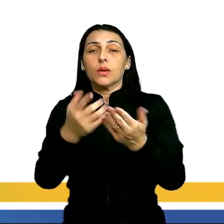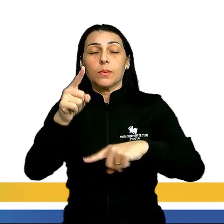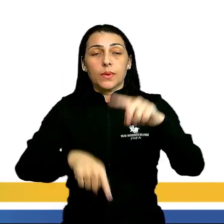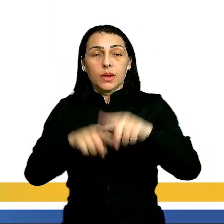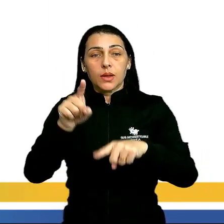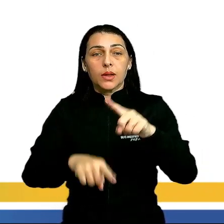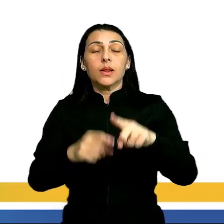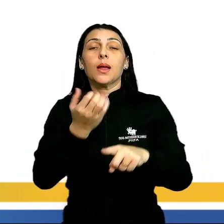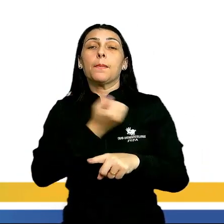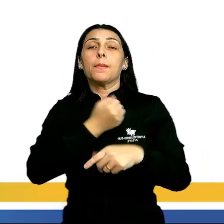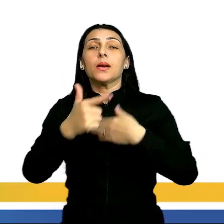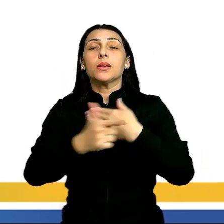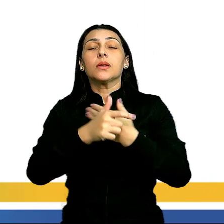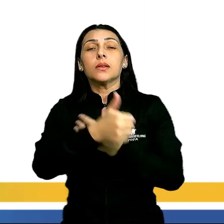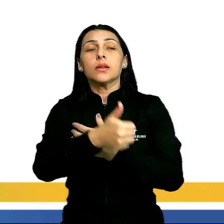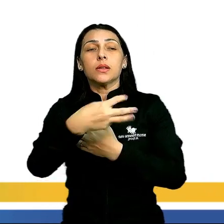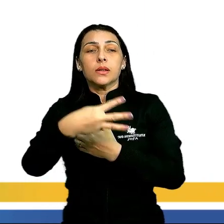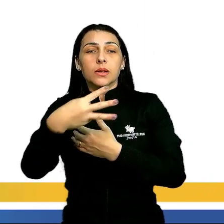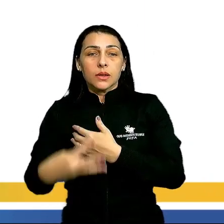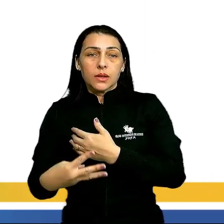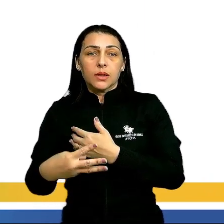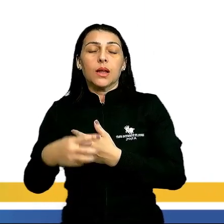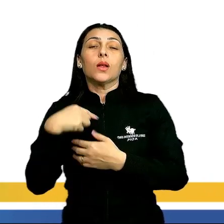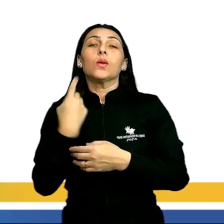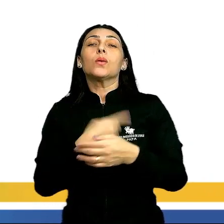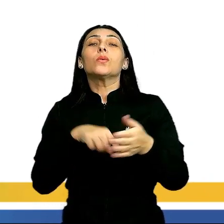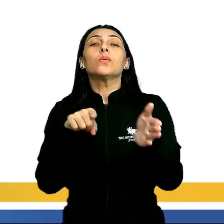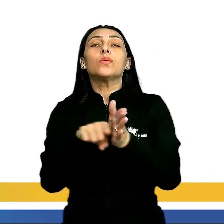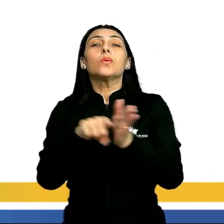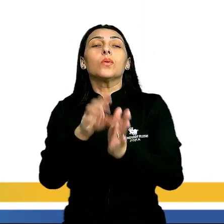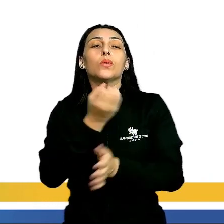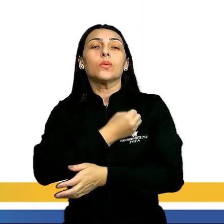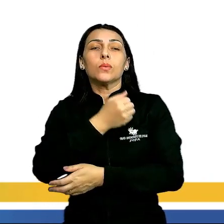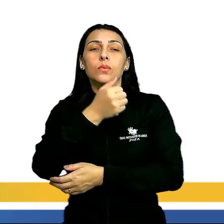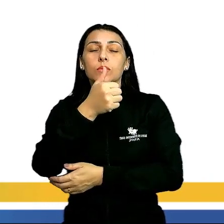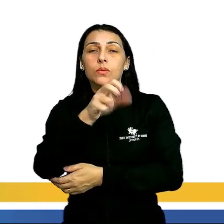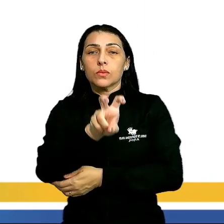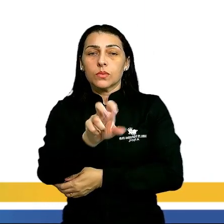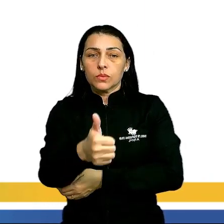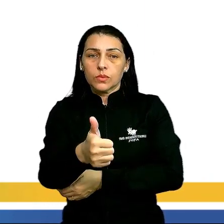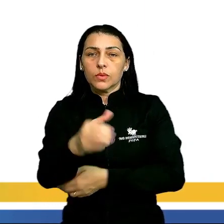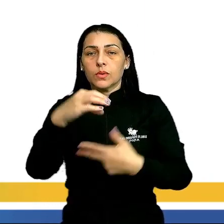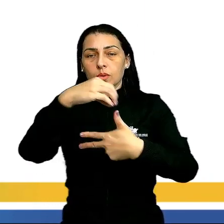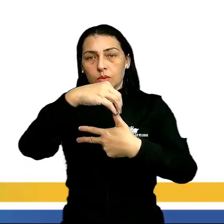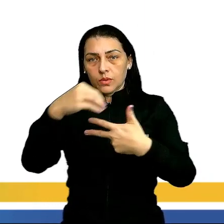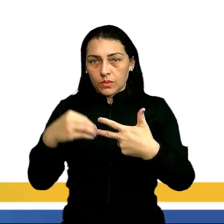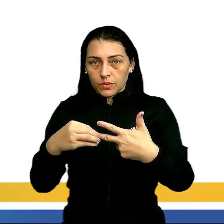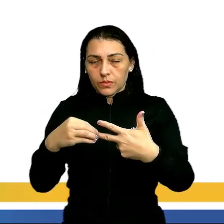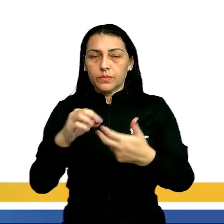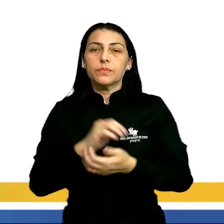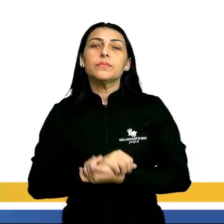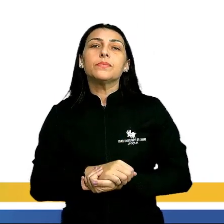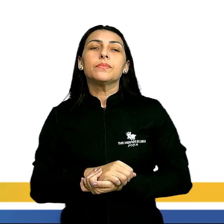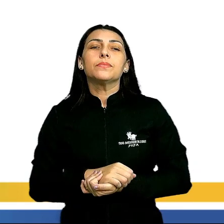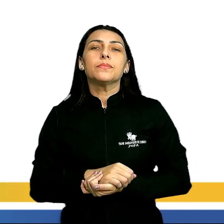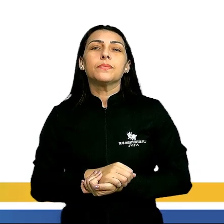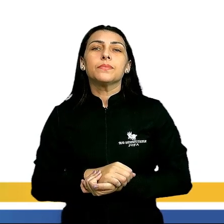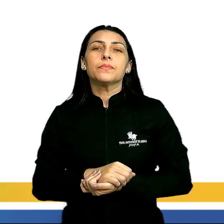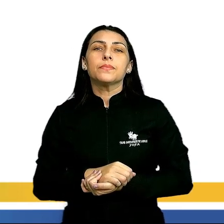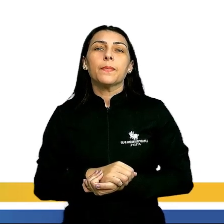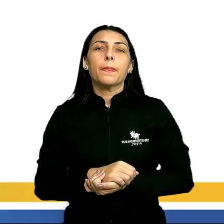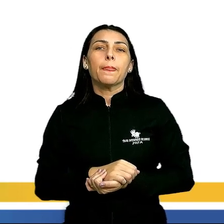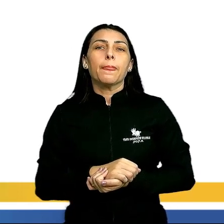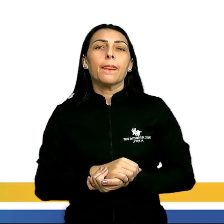na página 133 e a nossa questão que nós iremos trabalhar é a questão número 51.